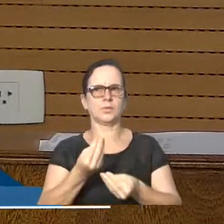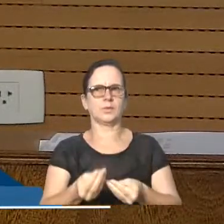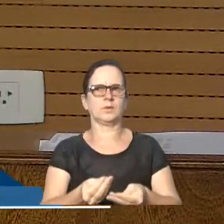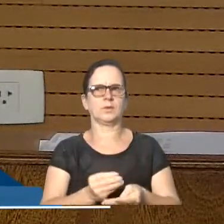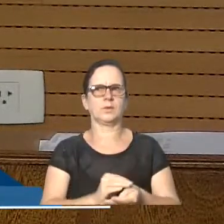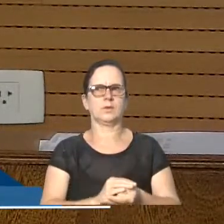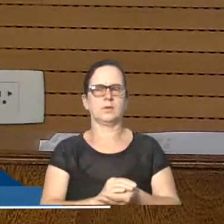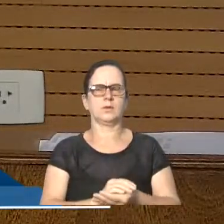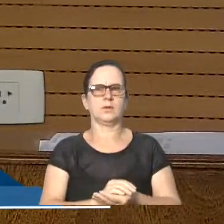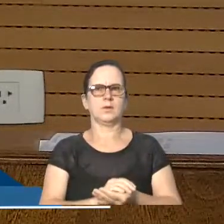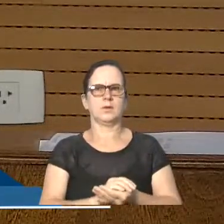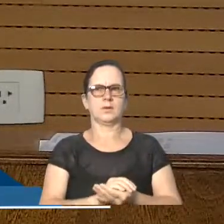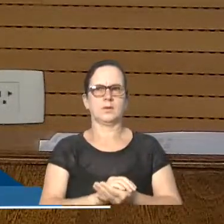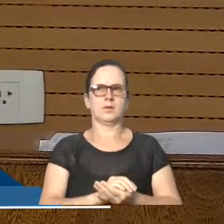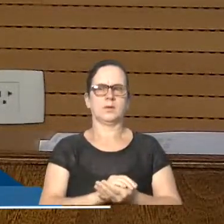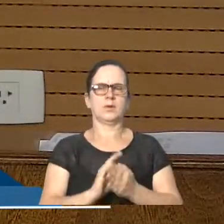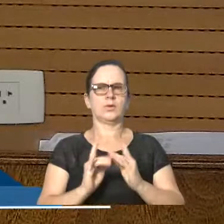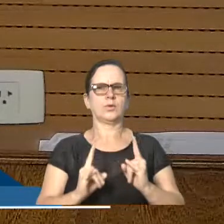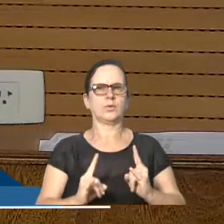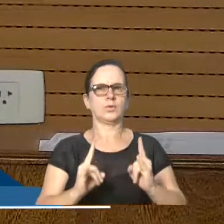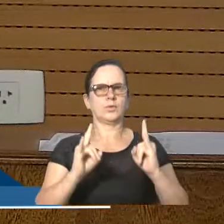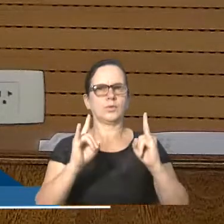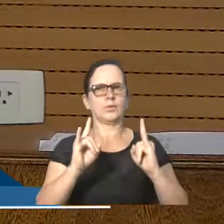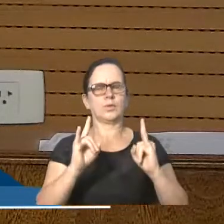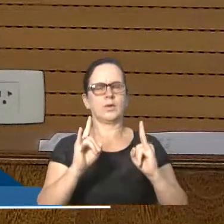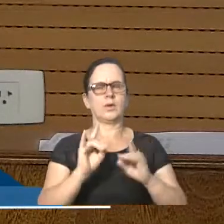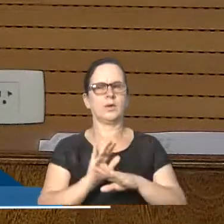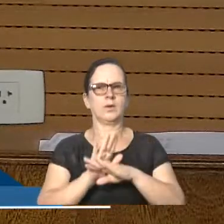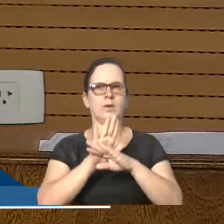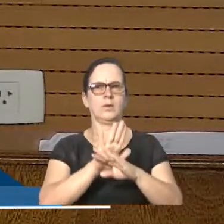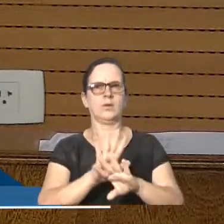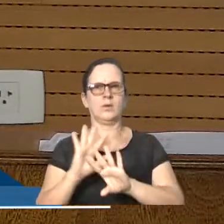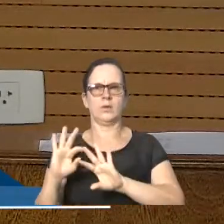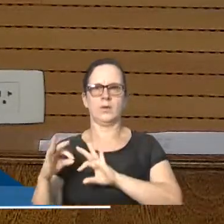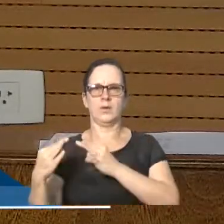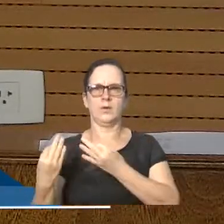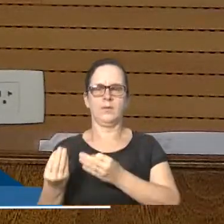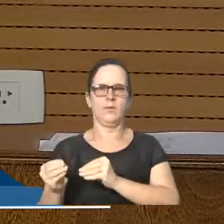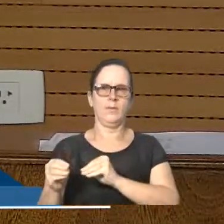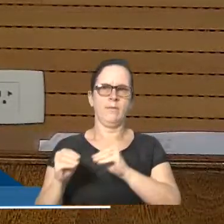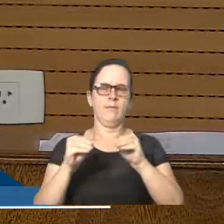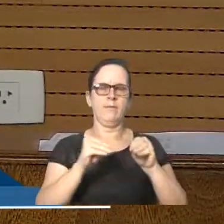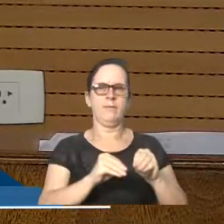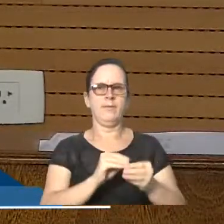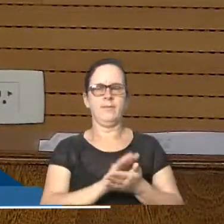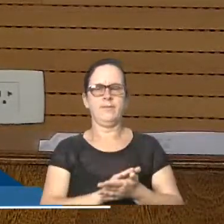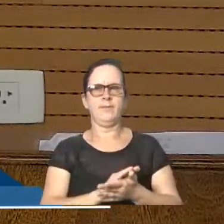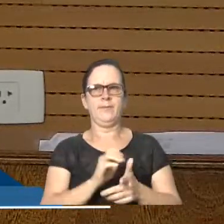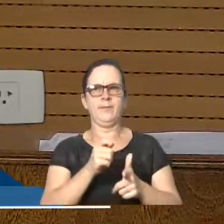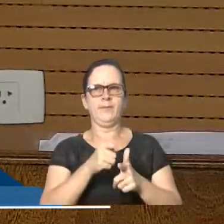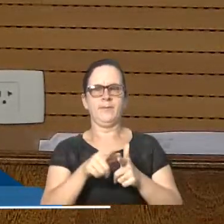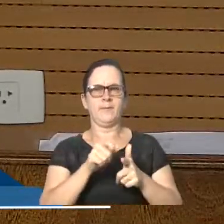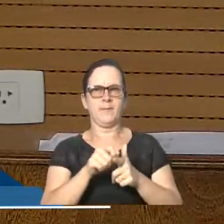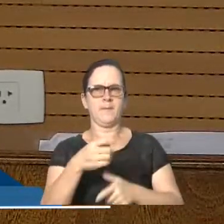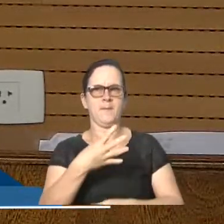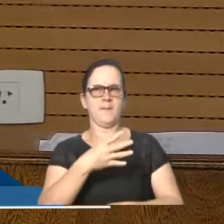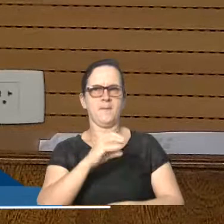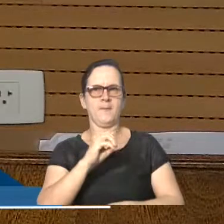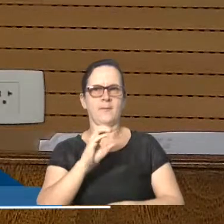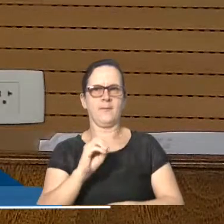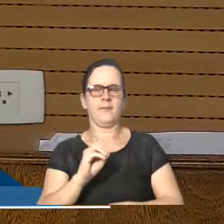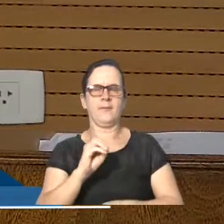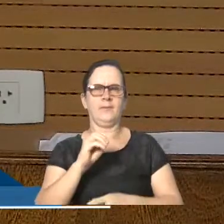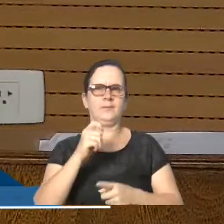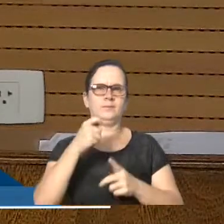disponibilizadas as unidades habitacionais para atendê-las. O benefício será mantido no valor de R$ 400